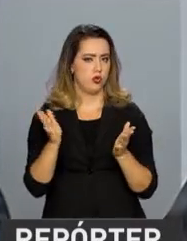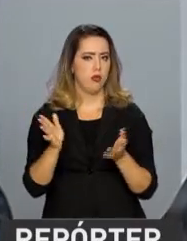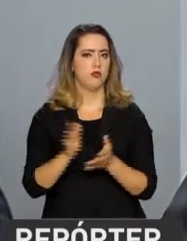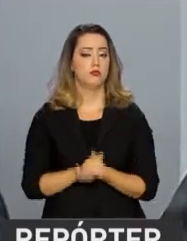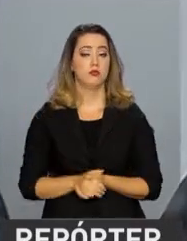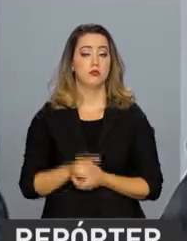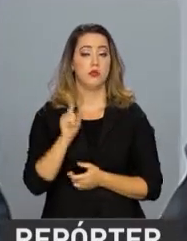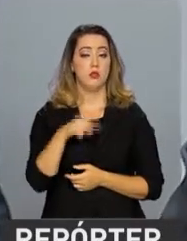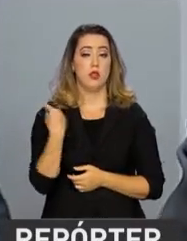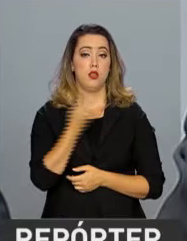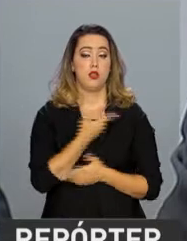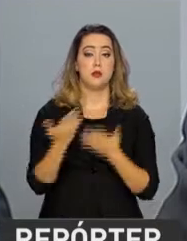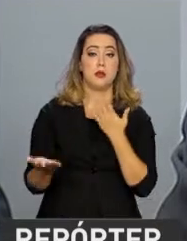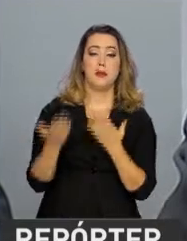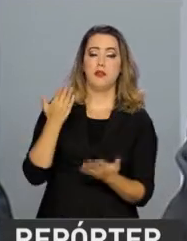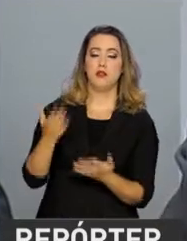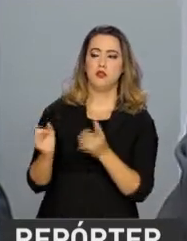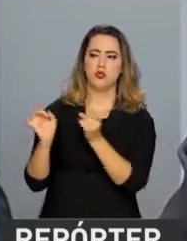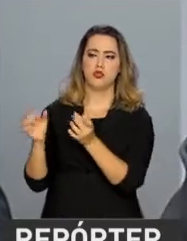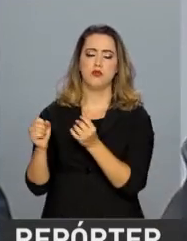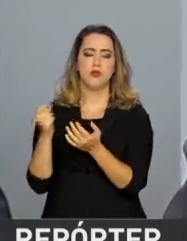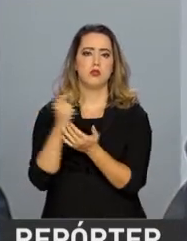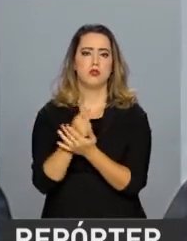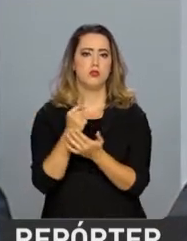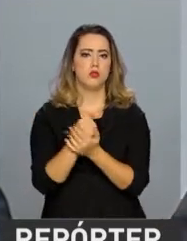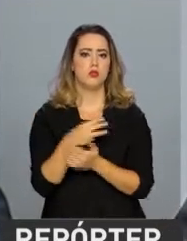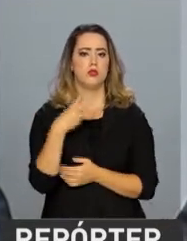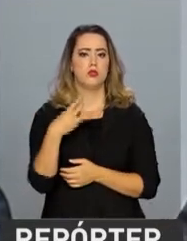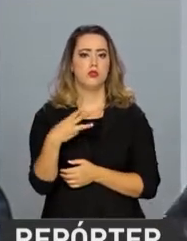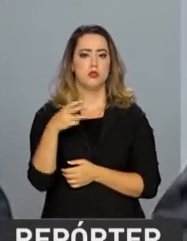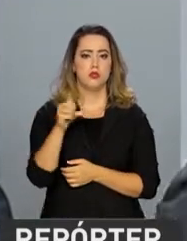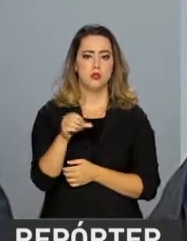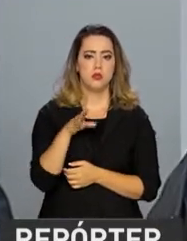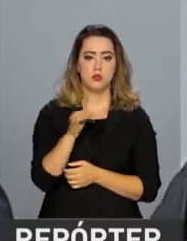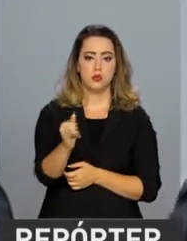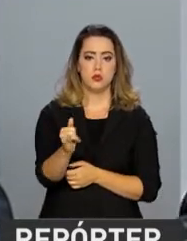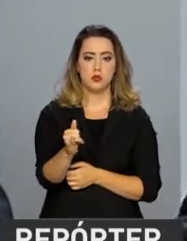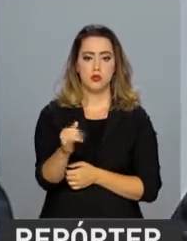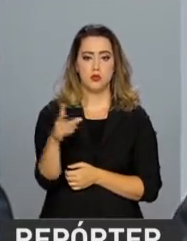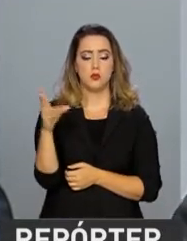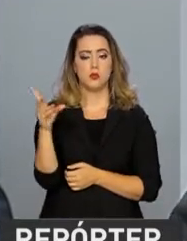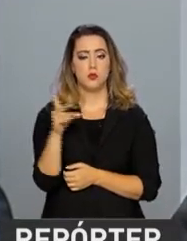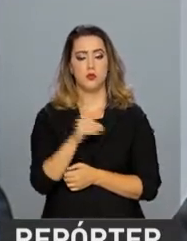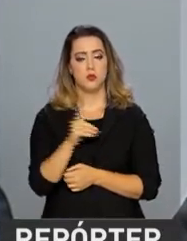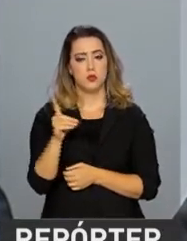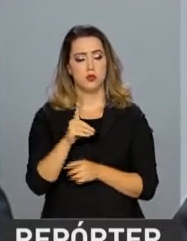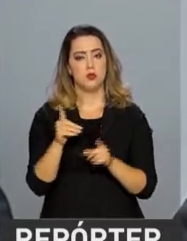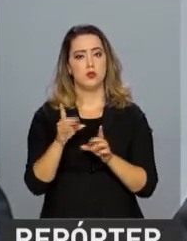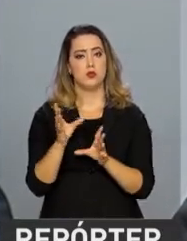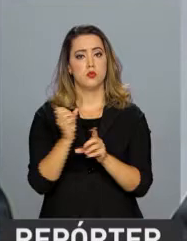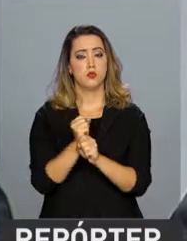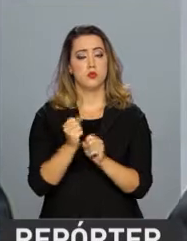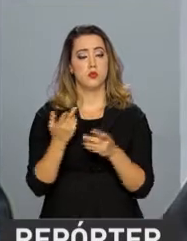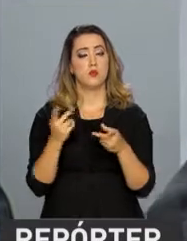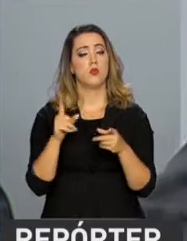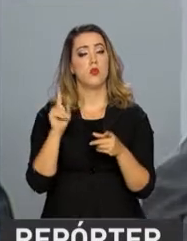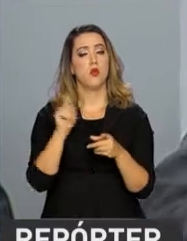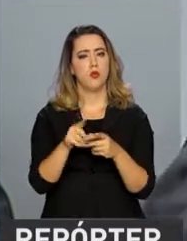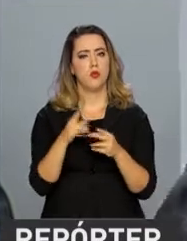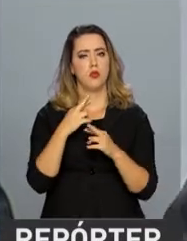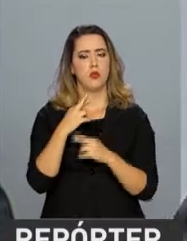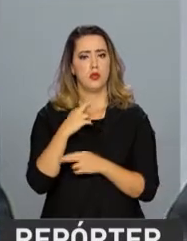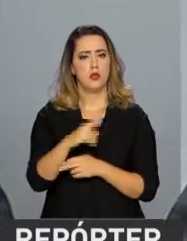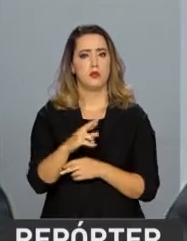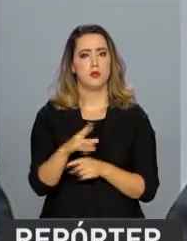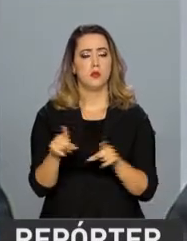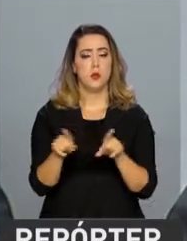a nossa balança comercial que tinha 39 bilhões de saldo passou para 62 bilhões de saldo o resultado